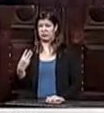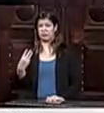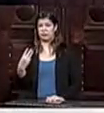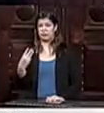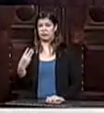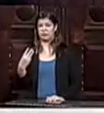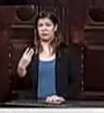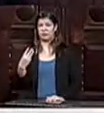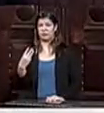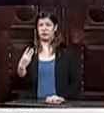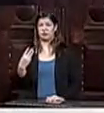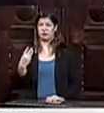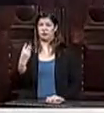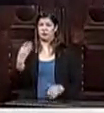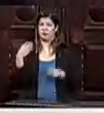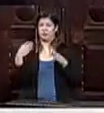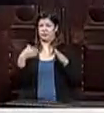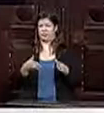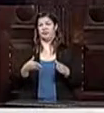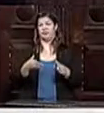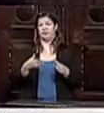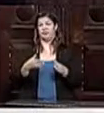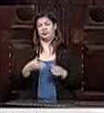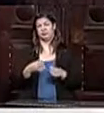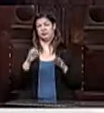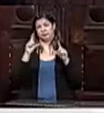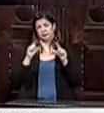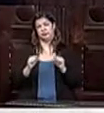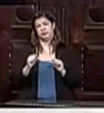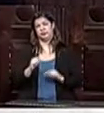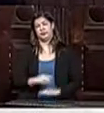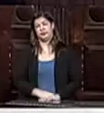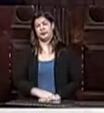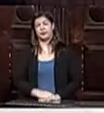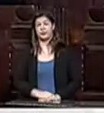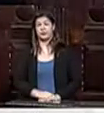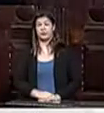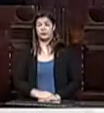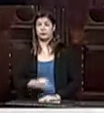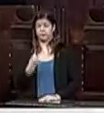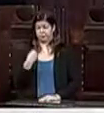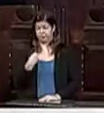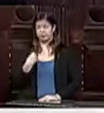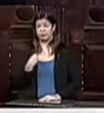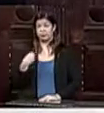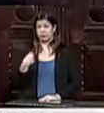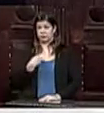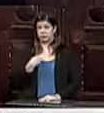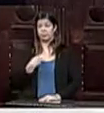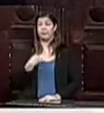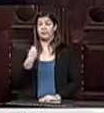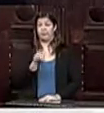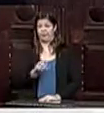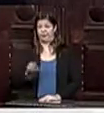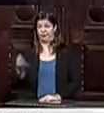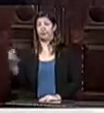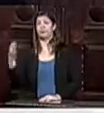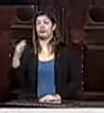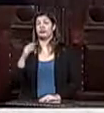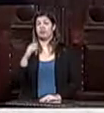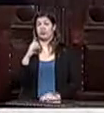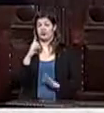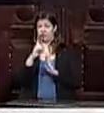a um terço do investimento mínimo. E os números estão lá, publicados no Diário